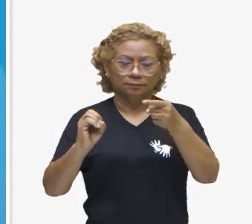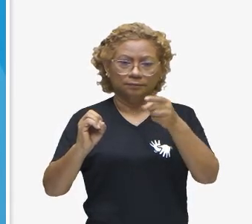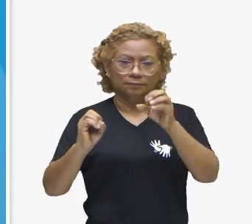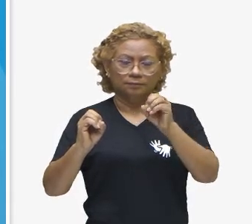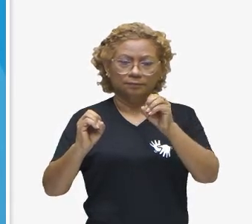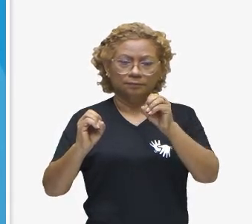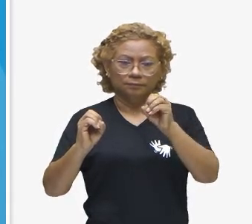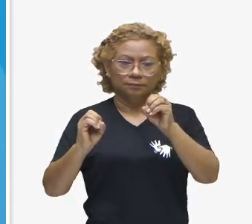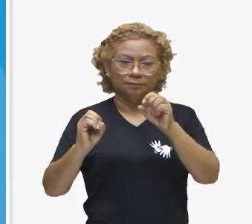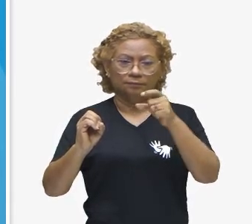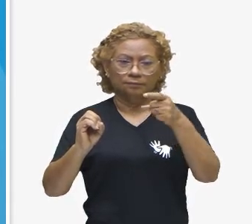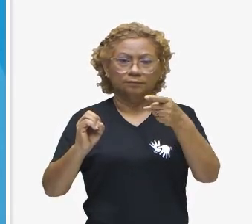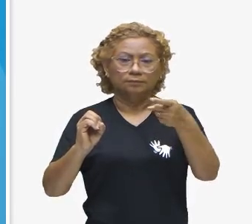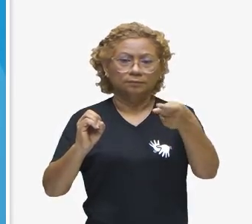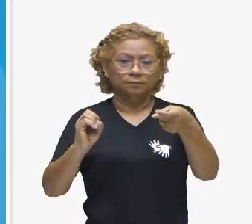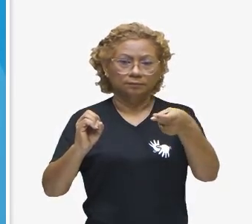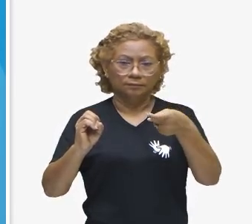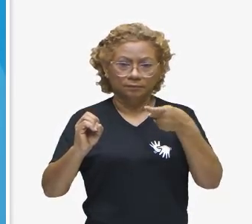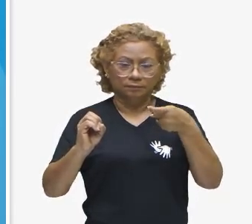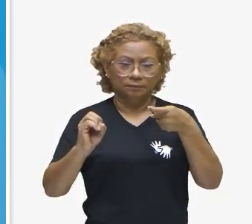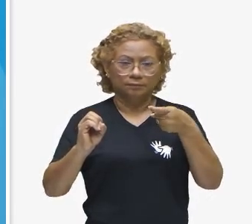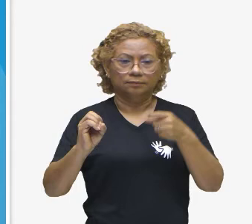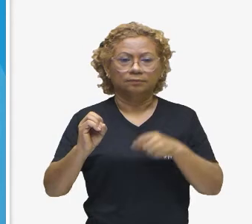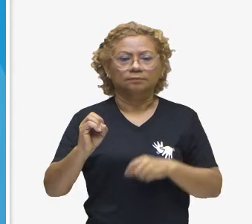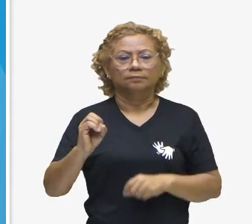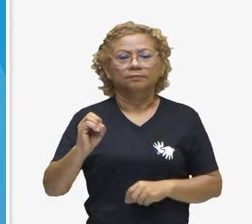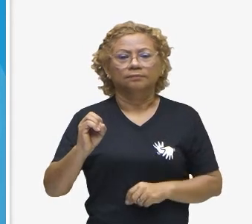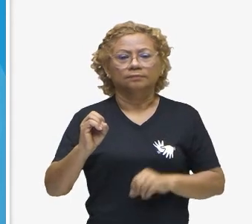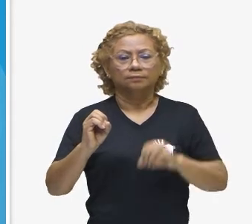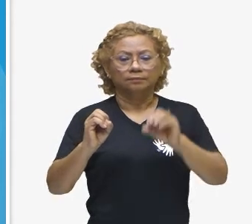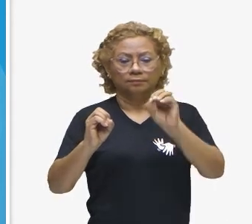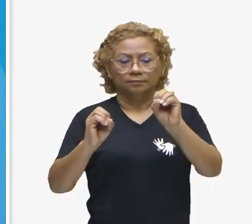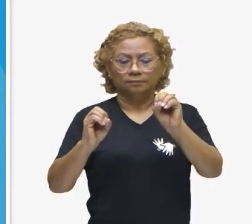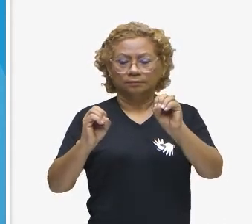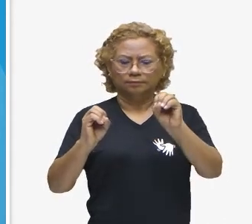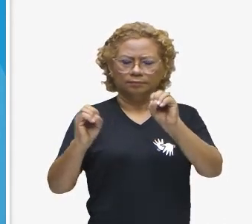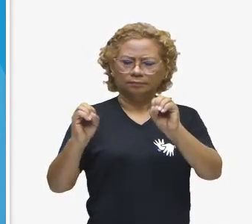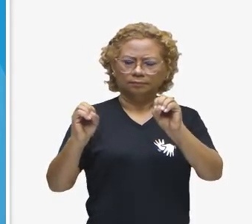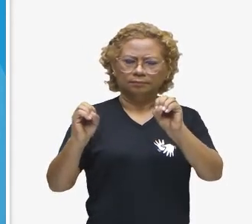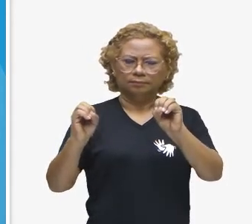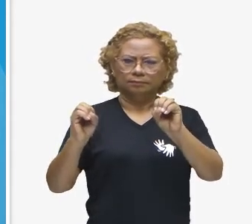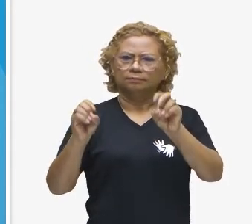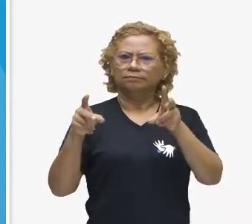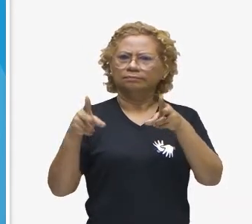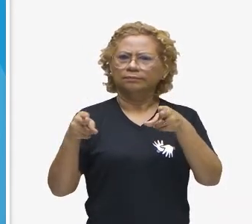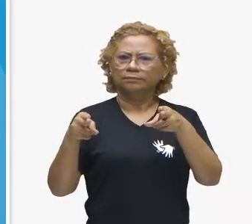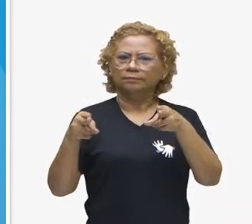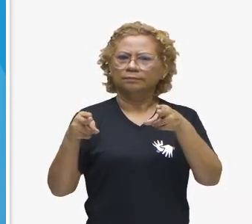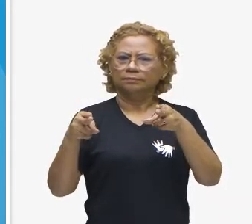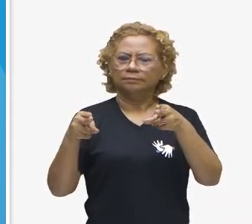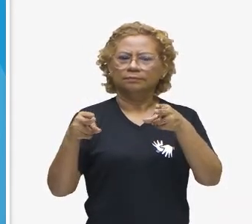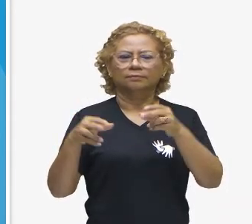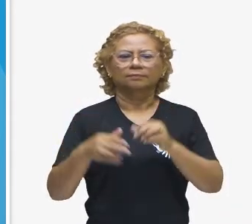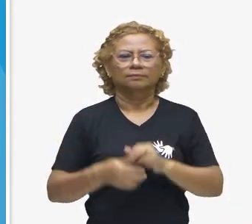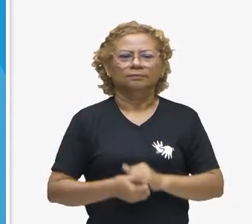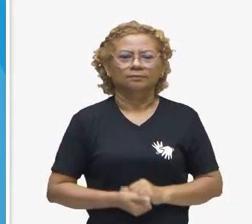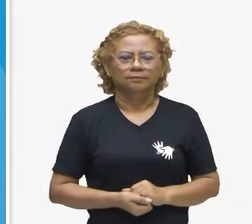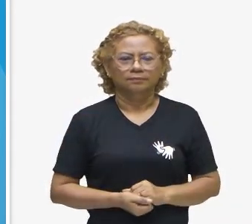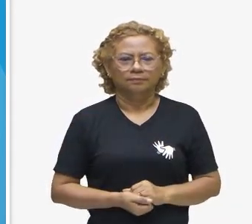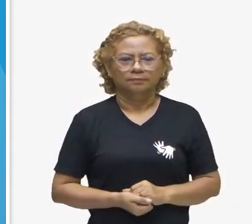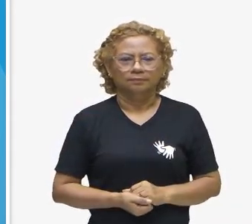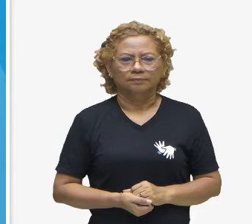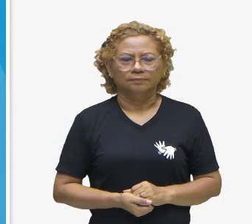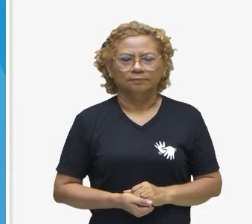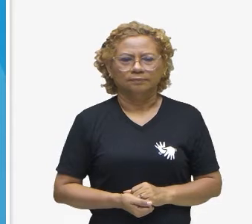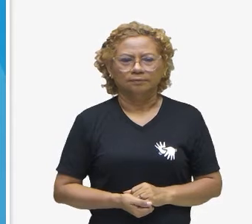que aqui, ó, a função vai ser igual a 0. Ou seja, vamos marcar no eixo